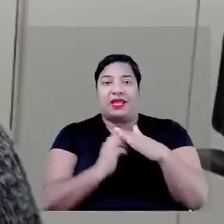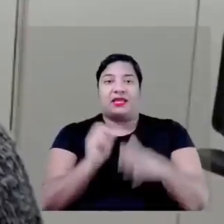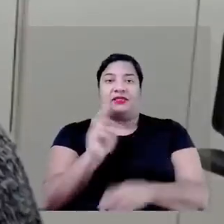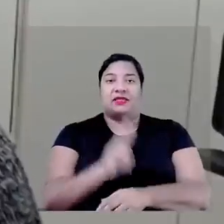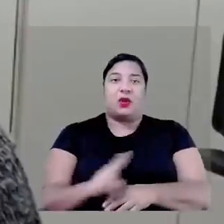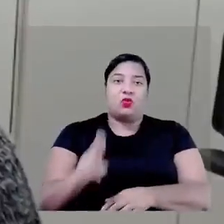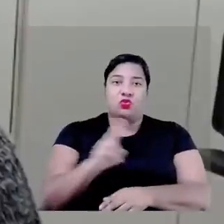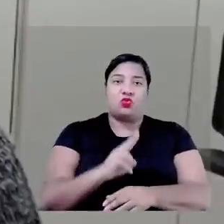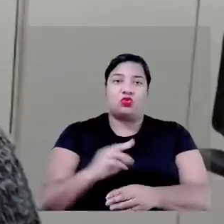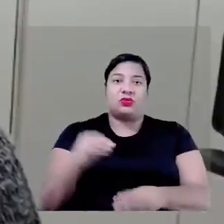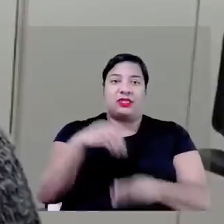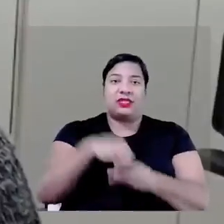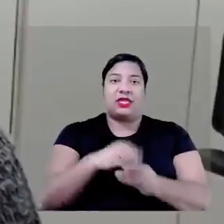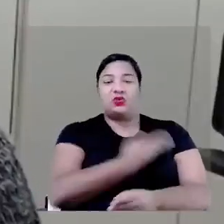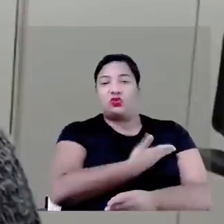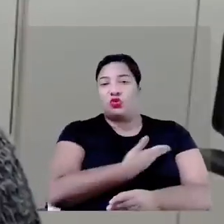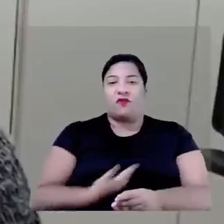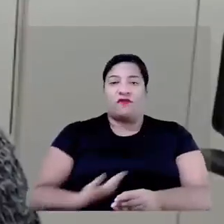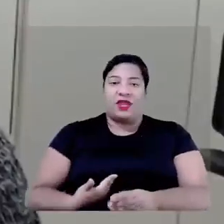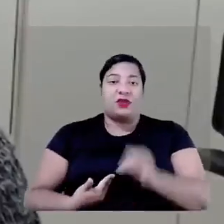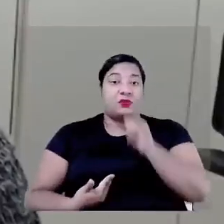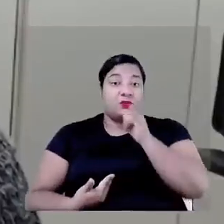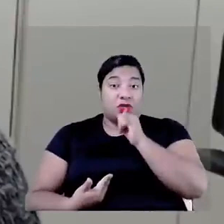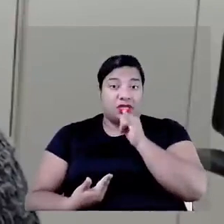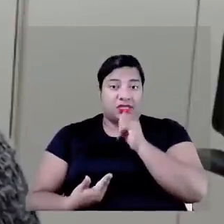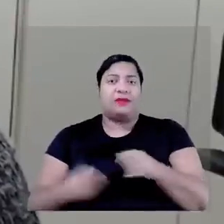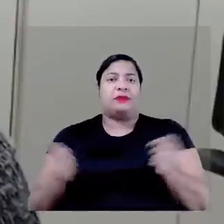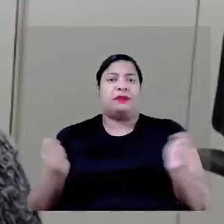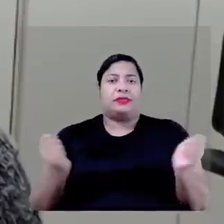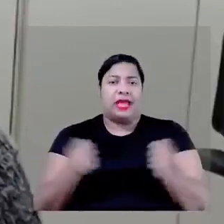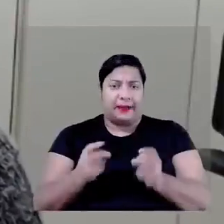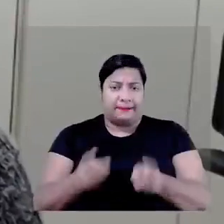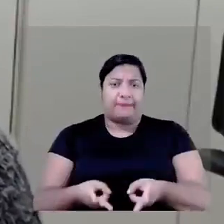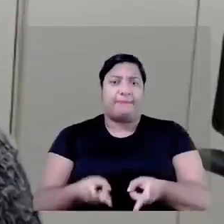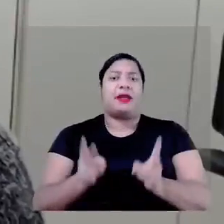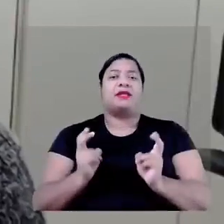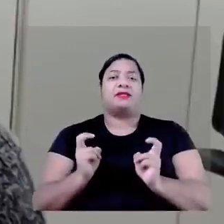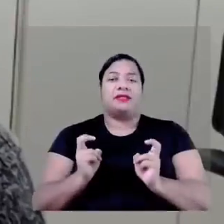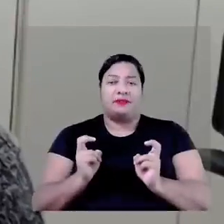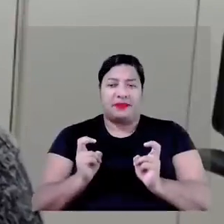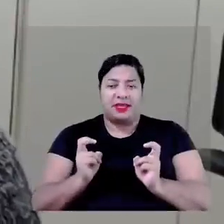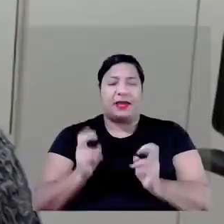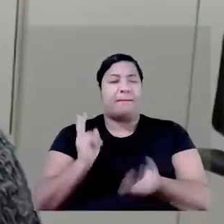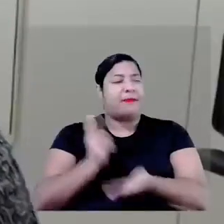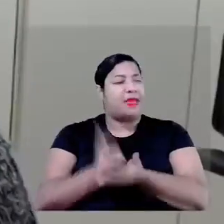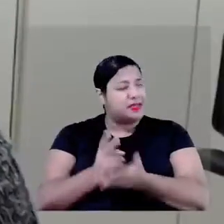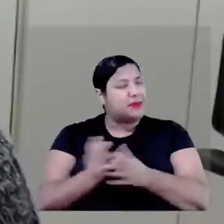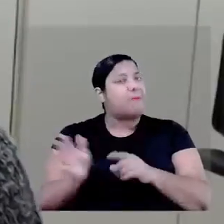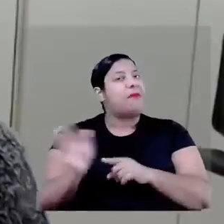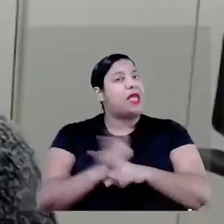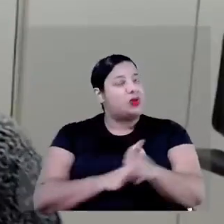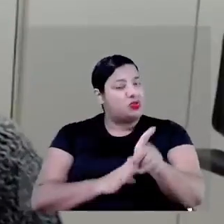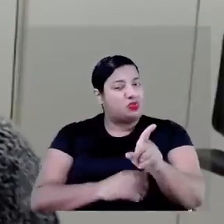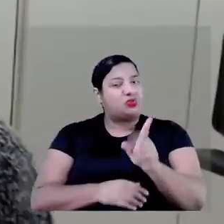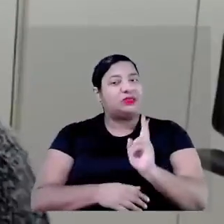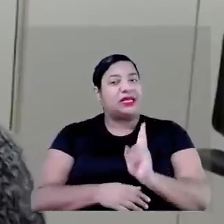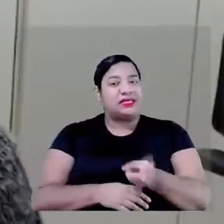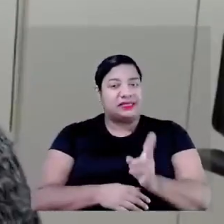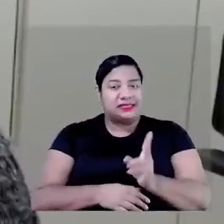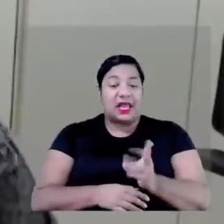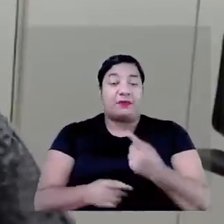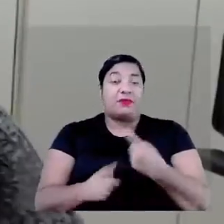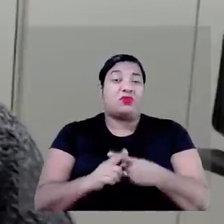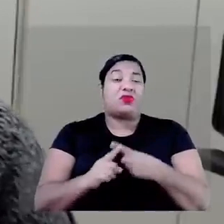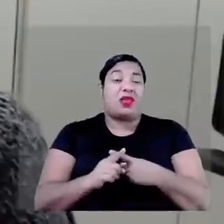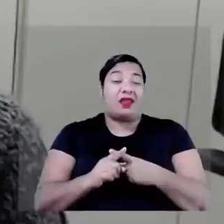exemplo, a gente pode notar que essa dúvida sempre surge por uma questão de legislação